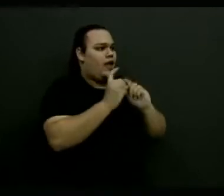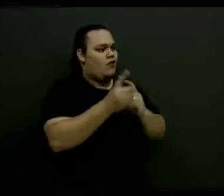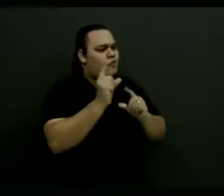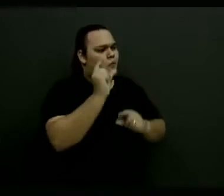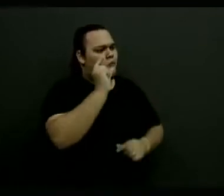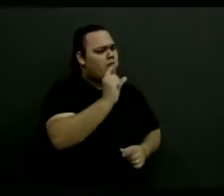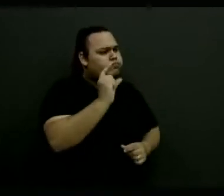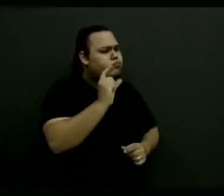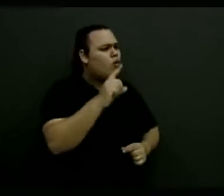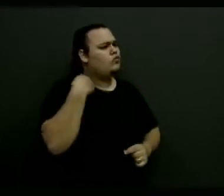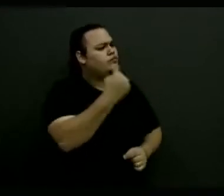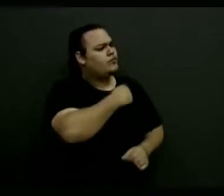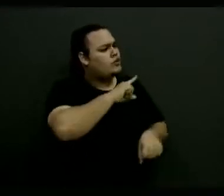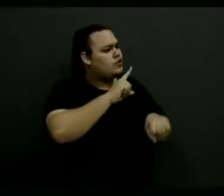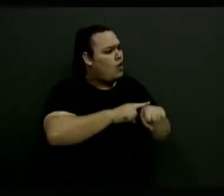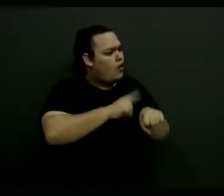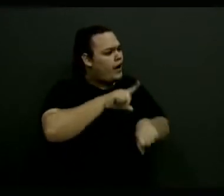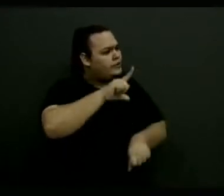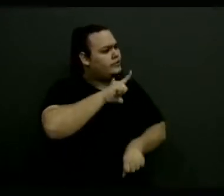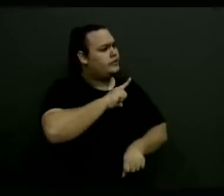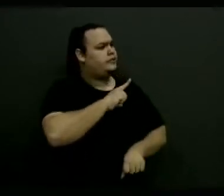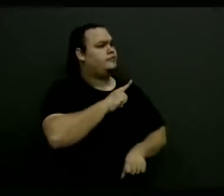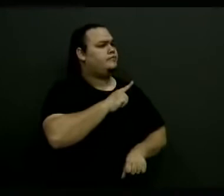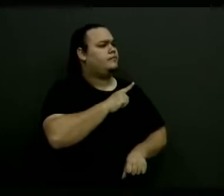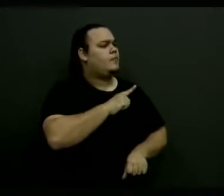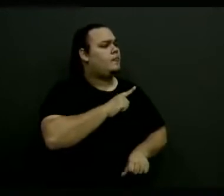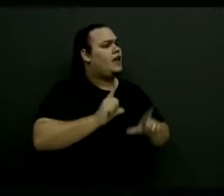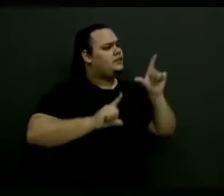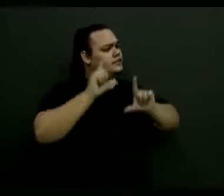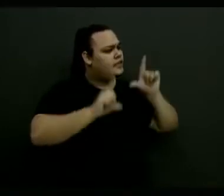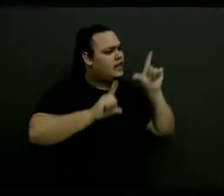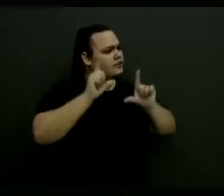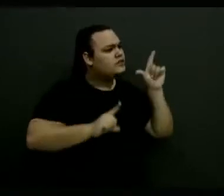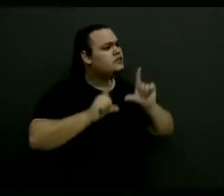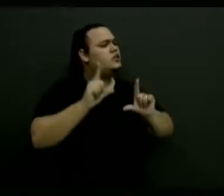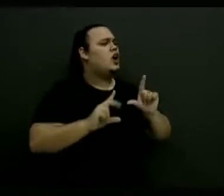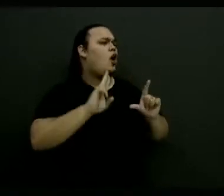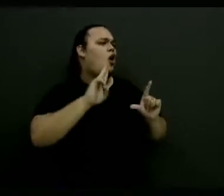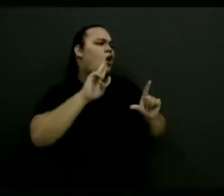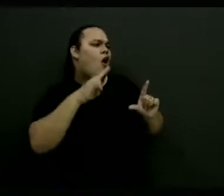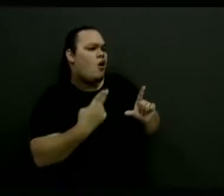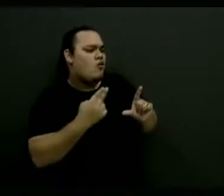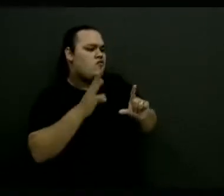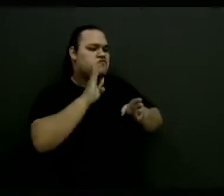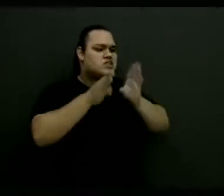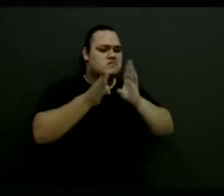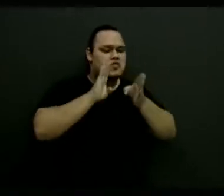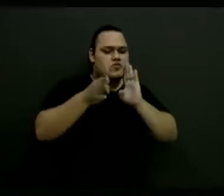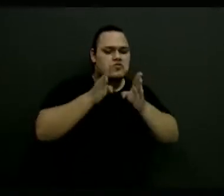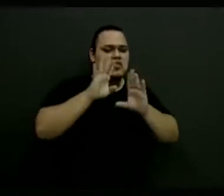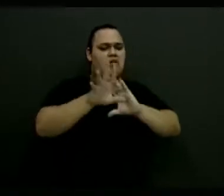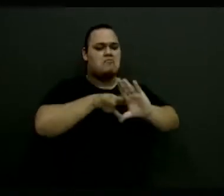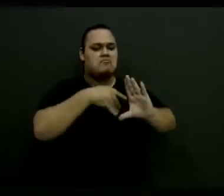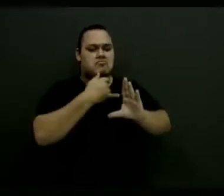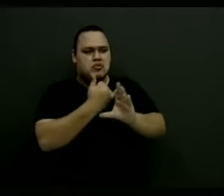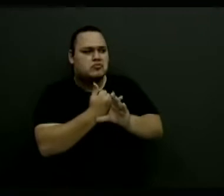Colocam nas suas televisões, ou na rádio, ou no Facebook. Existem diferentes ferramentas que estamos